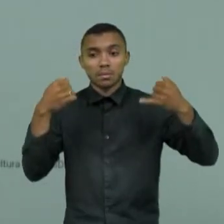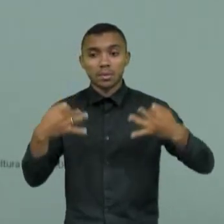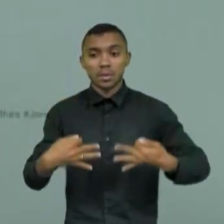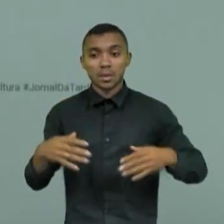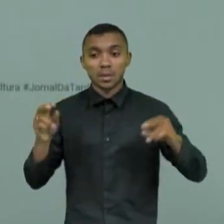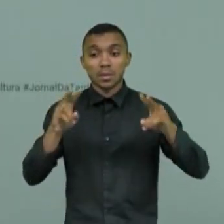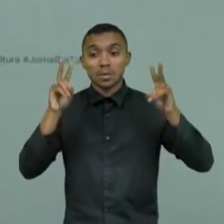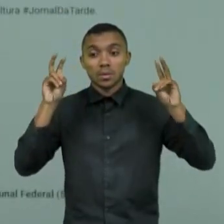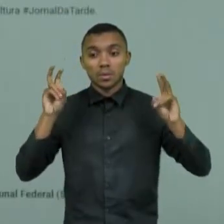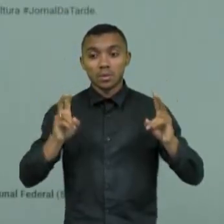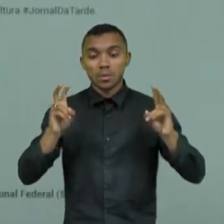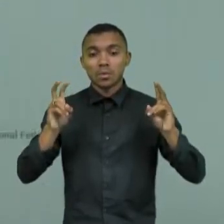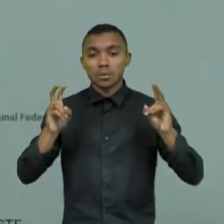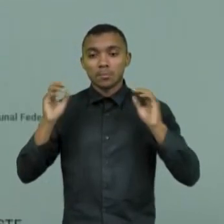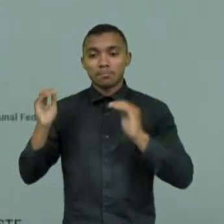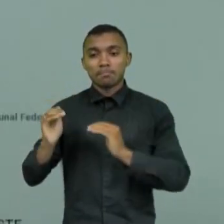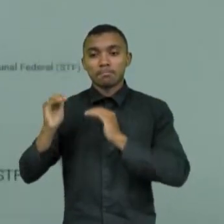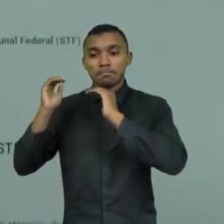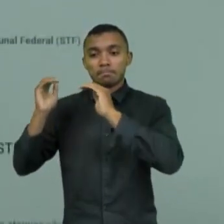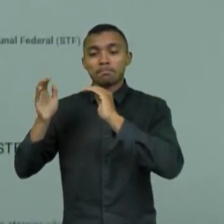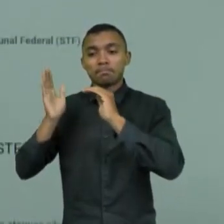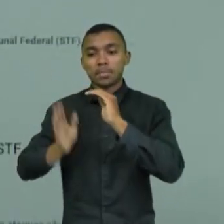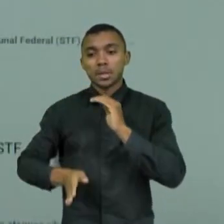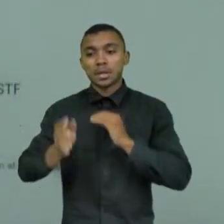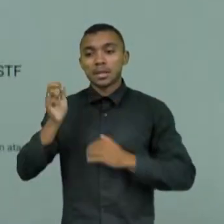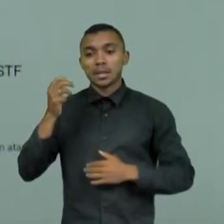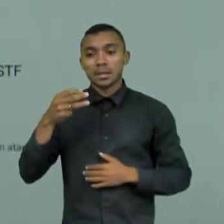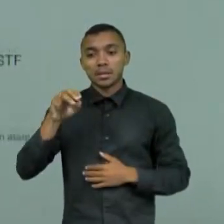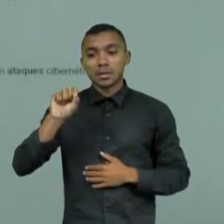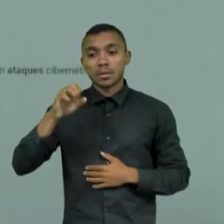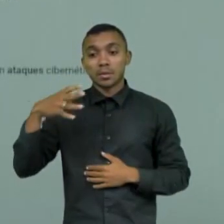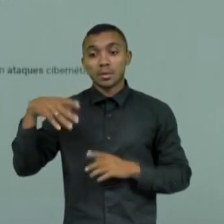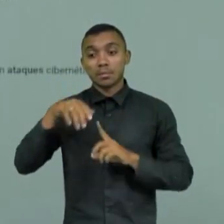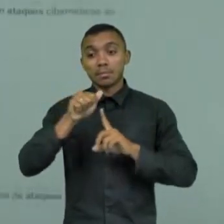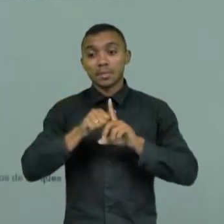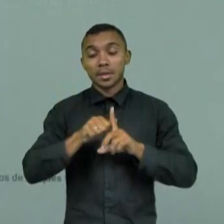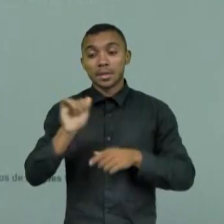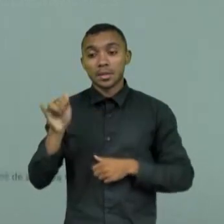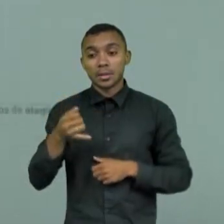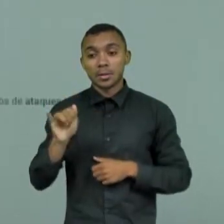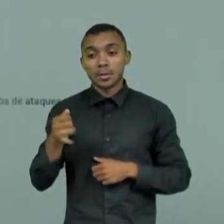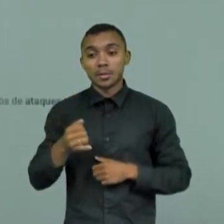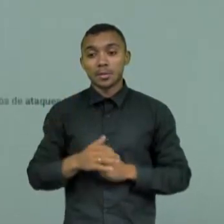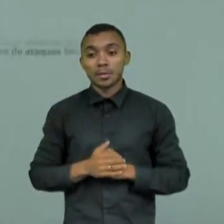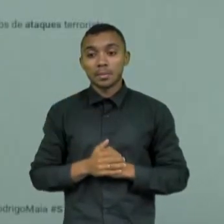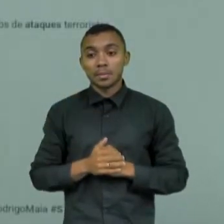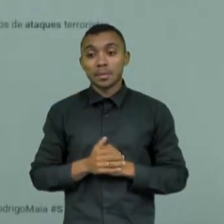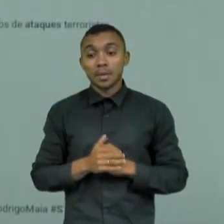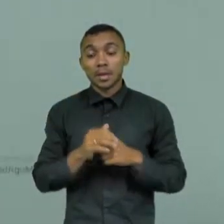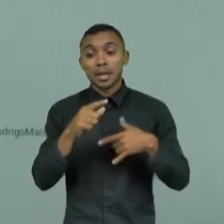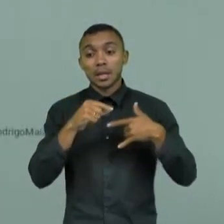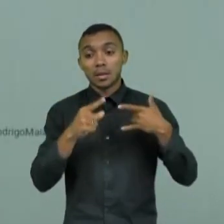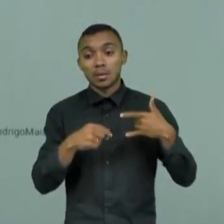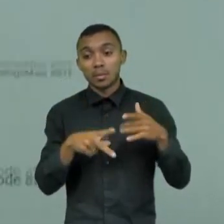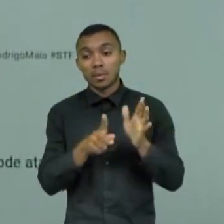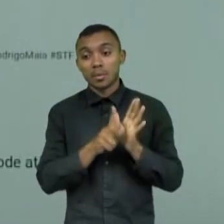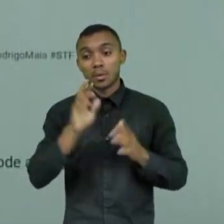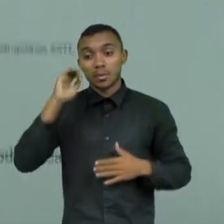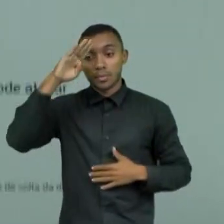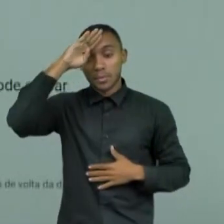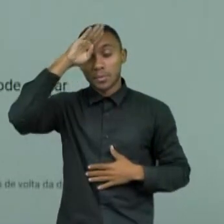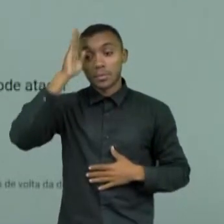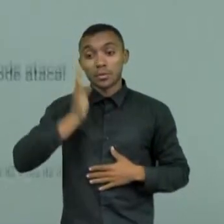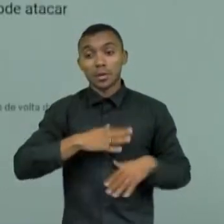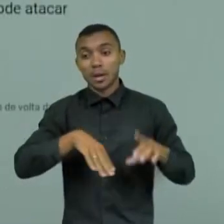as cortes eram 384 em janeiro, nos canais bolsonaristas. De lá para cá, foram